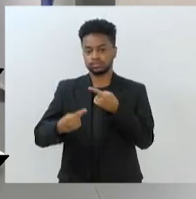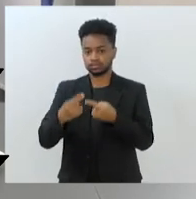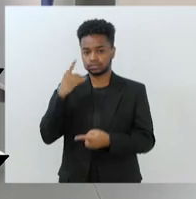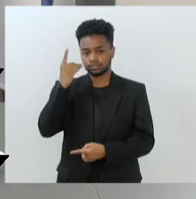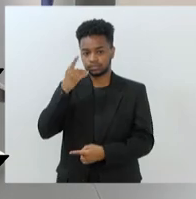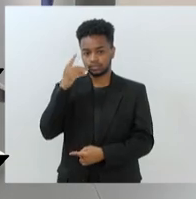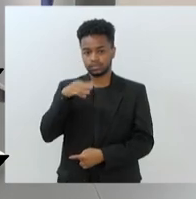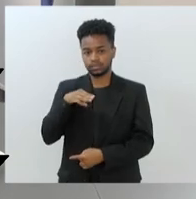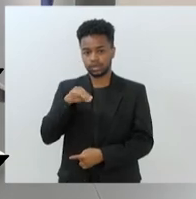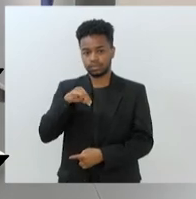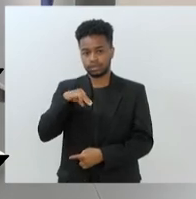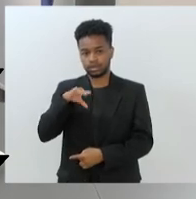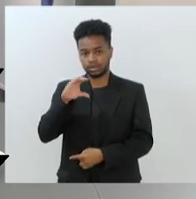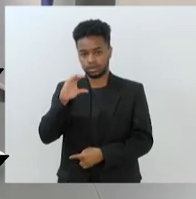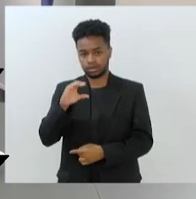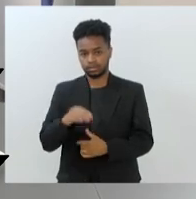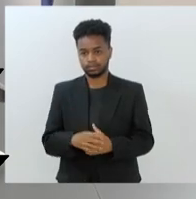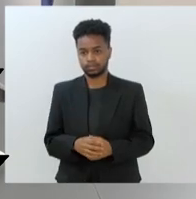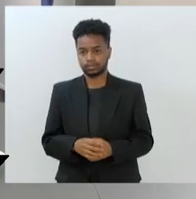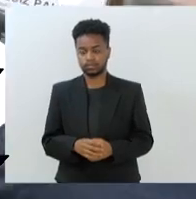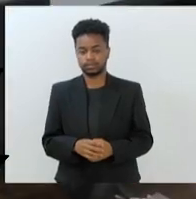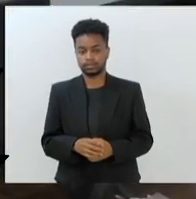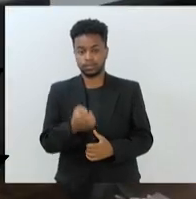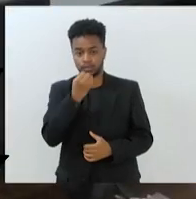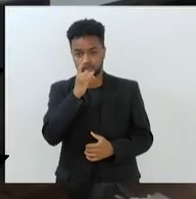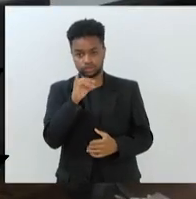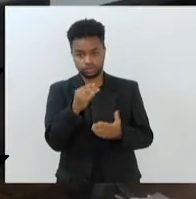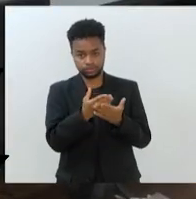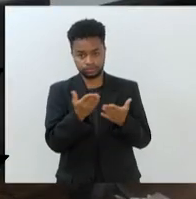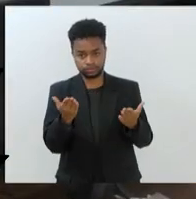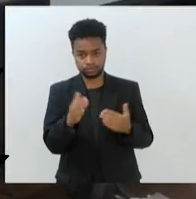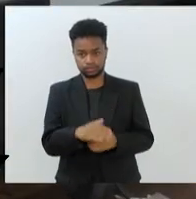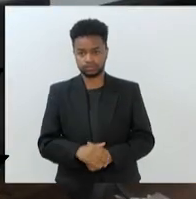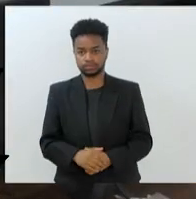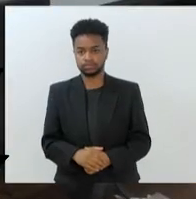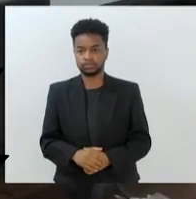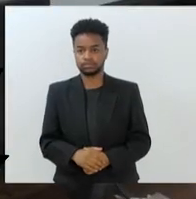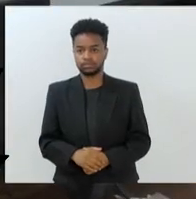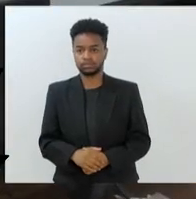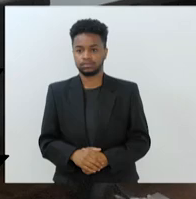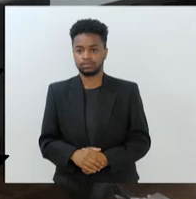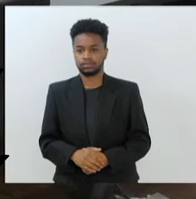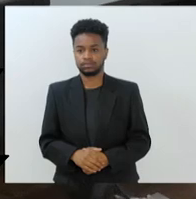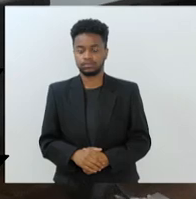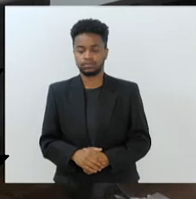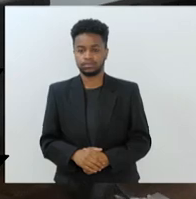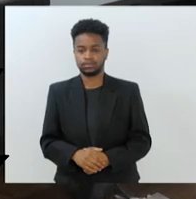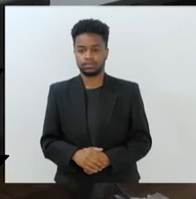deputada Célia, bom dia. Bom dia. Sabe o que é? Eu